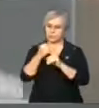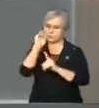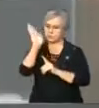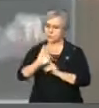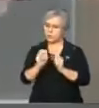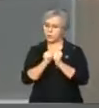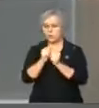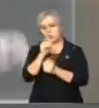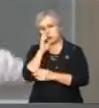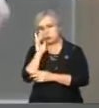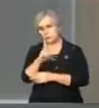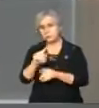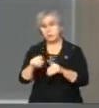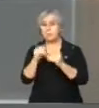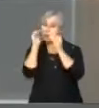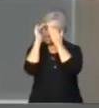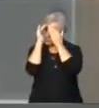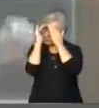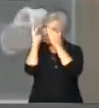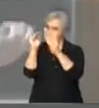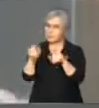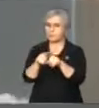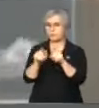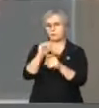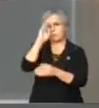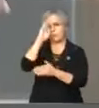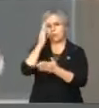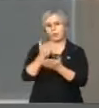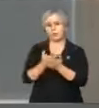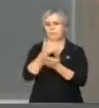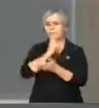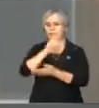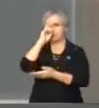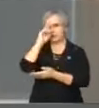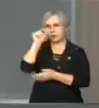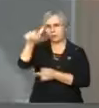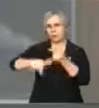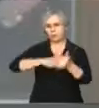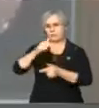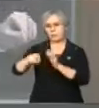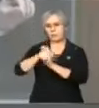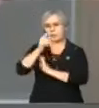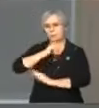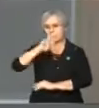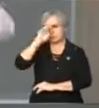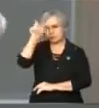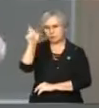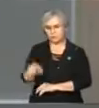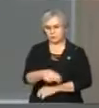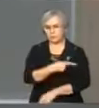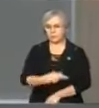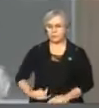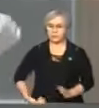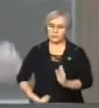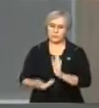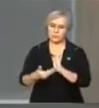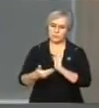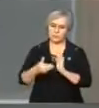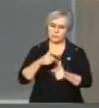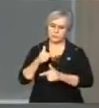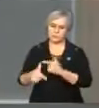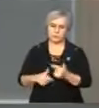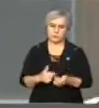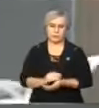acima de tudo, respeita e confia na condução que Vossa Excelência, presidente Eduardo Cunha, tem dado aqui nos trabalhos da